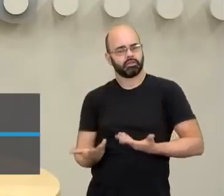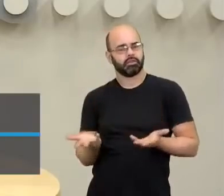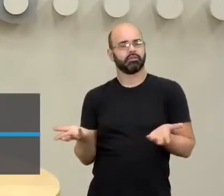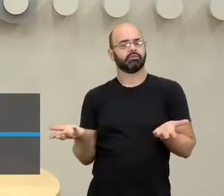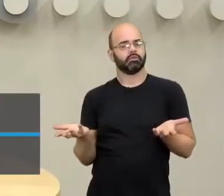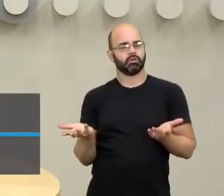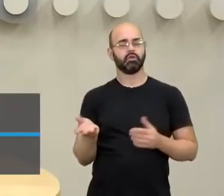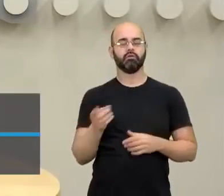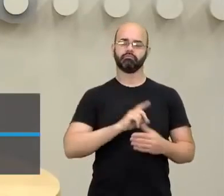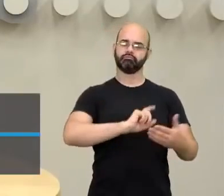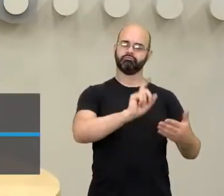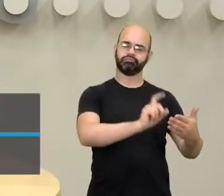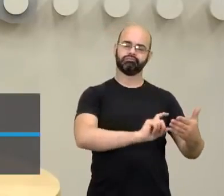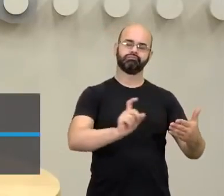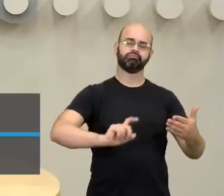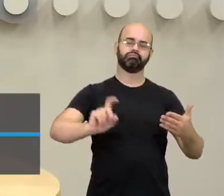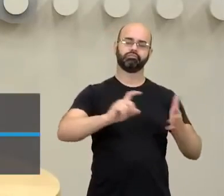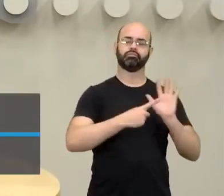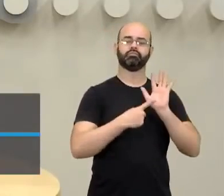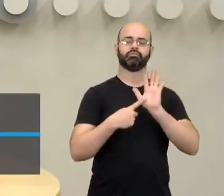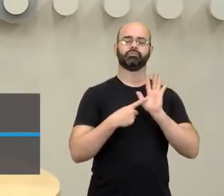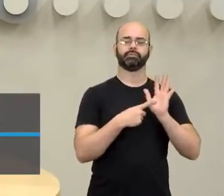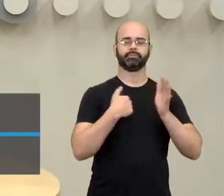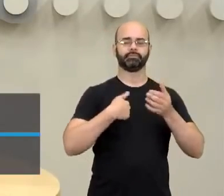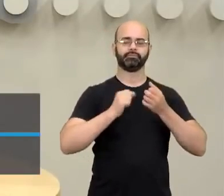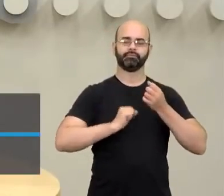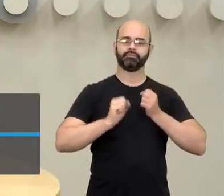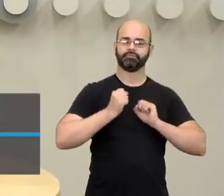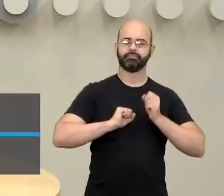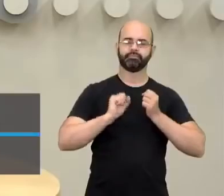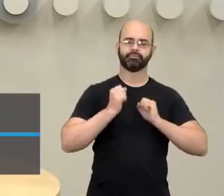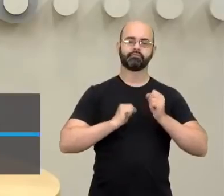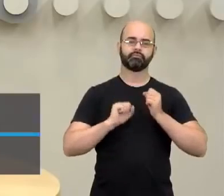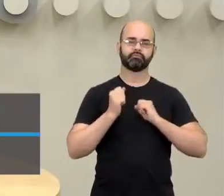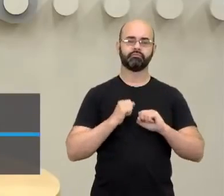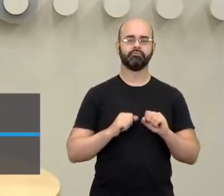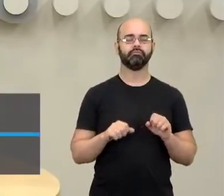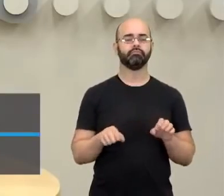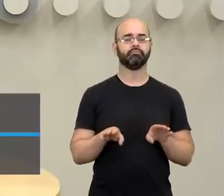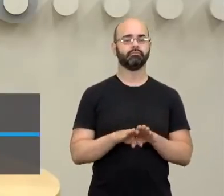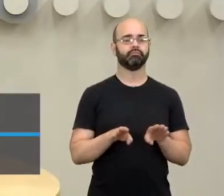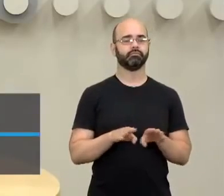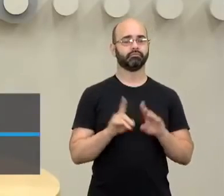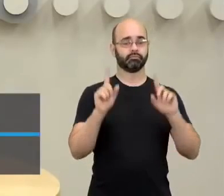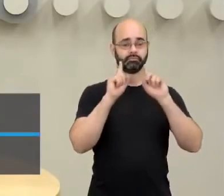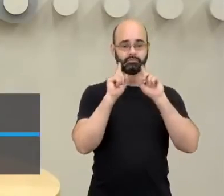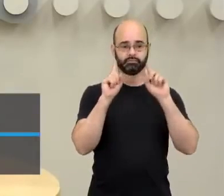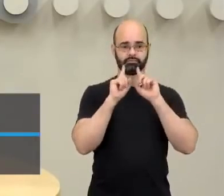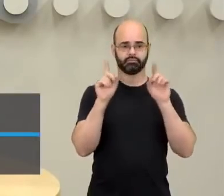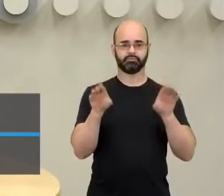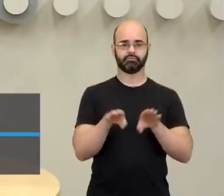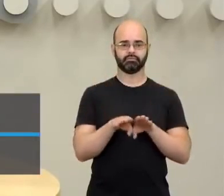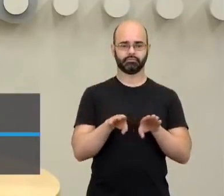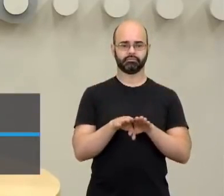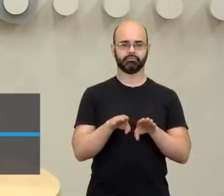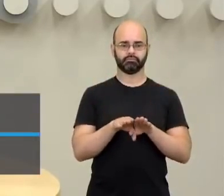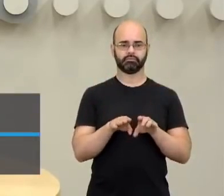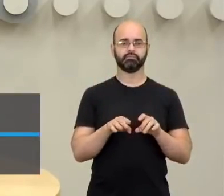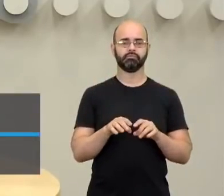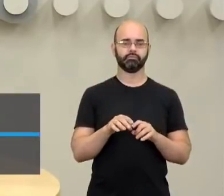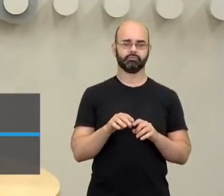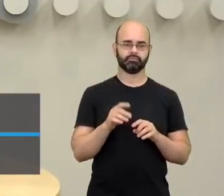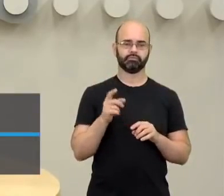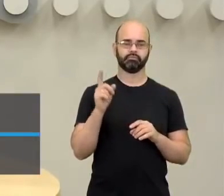de mostrar, né, os seus anseios, as suas necessidades e também as suas críticas, né, de uma maneira um pouco